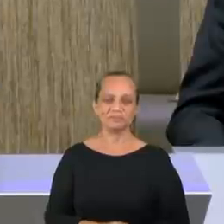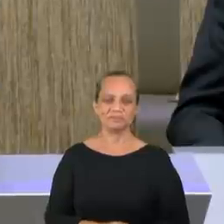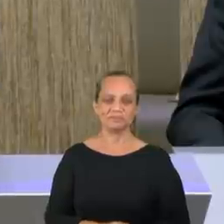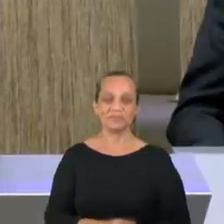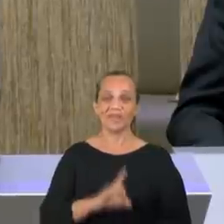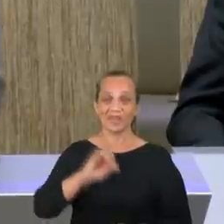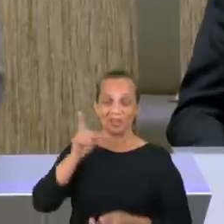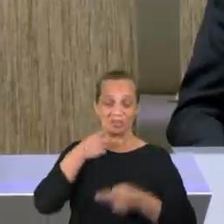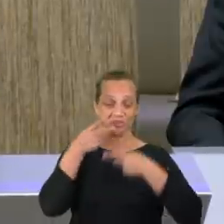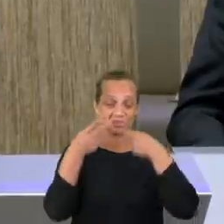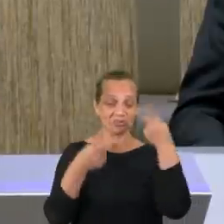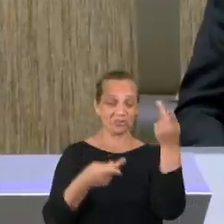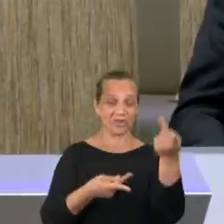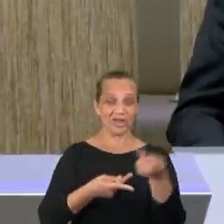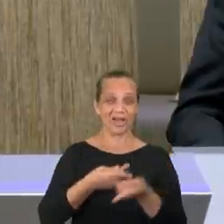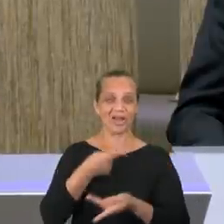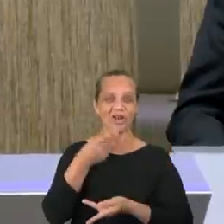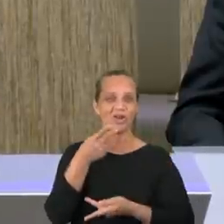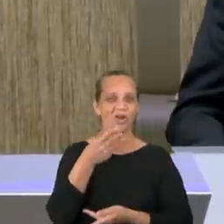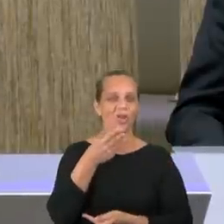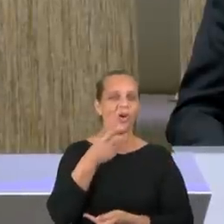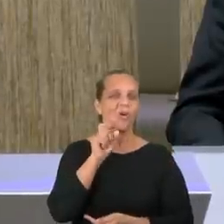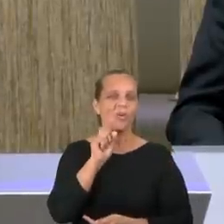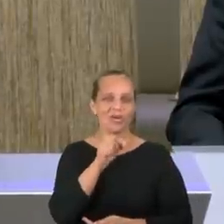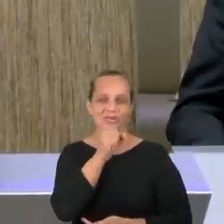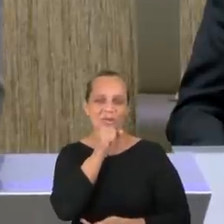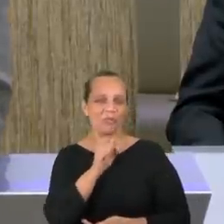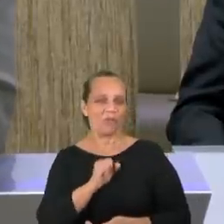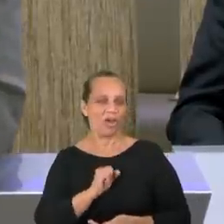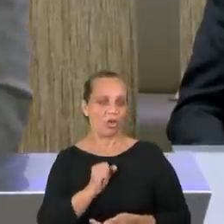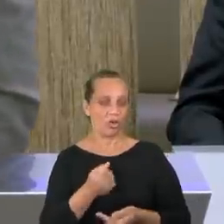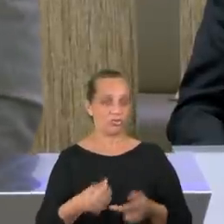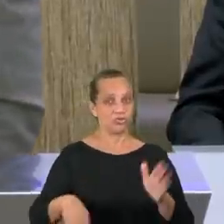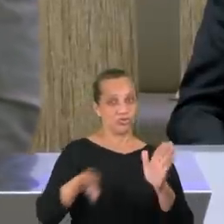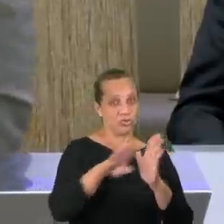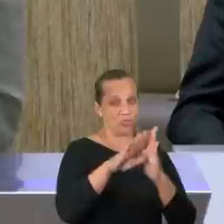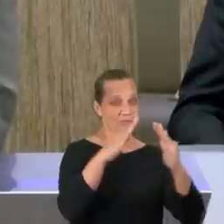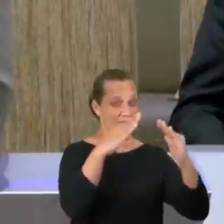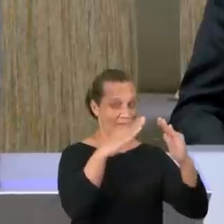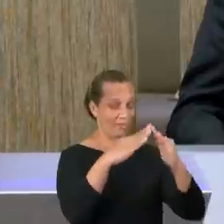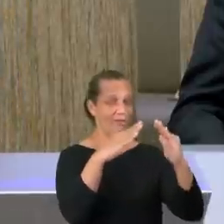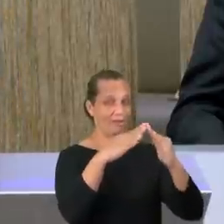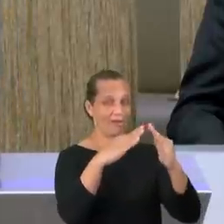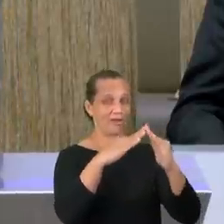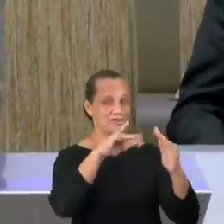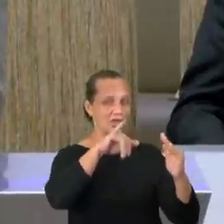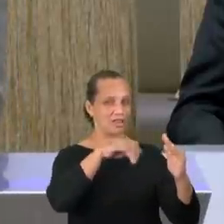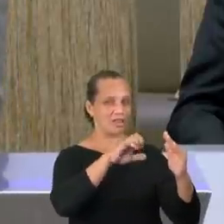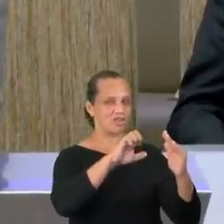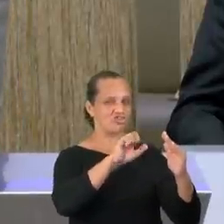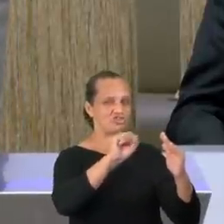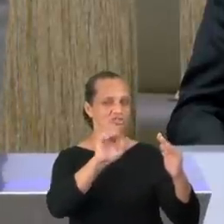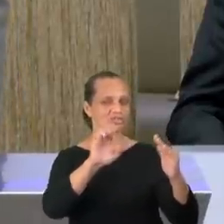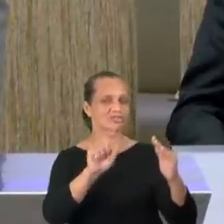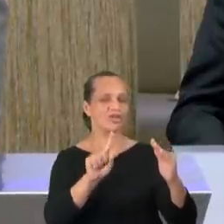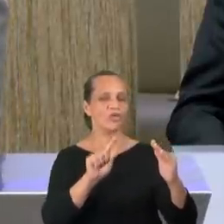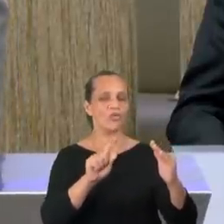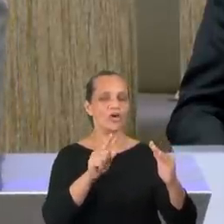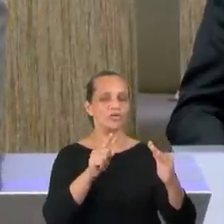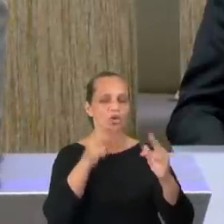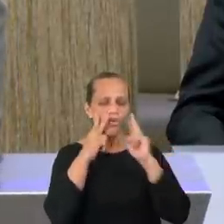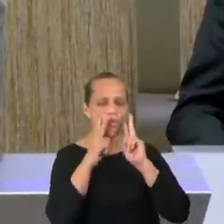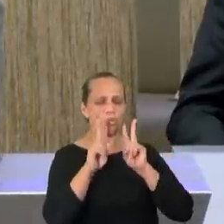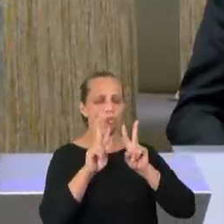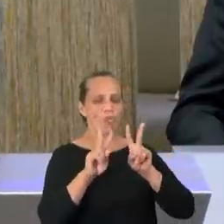Ele disse ao profeta Samuel, quando chegou na casa de Jessé, 1 Samuel 16:7, ele diz assim: eu